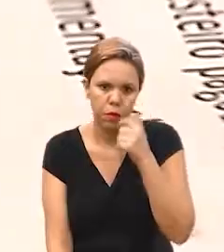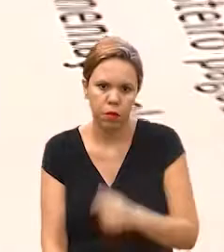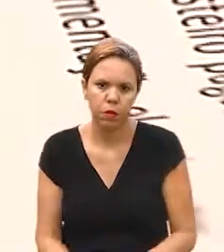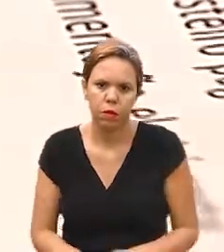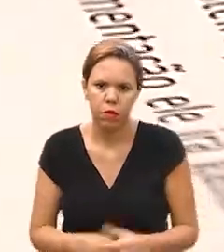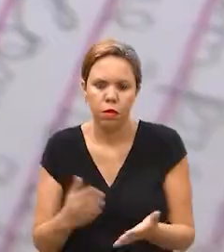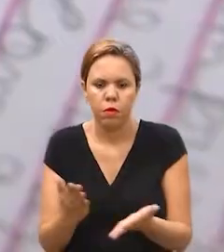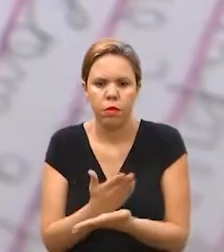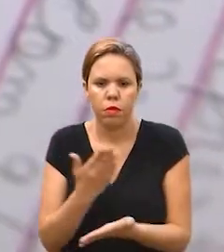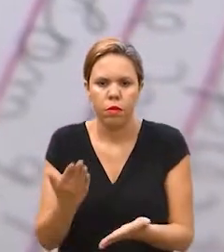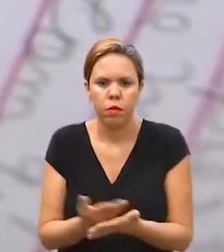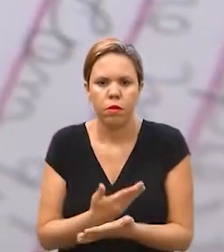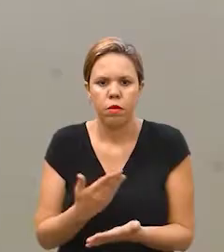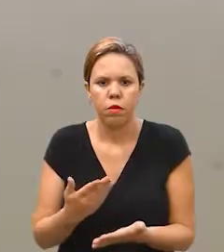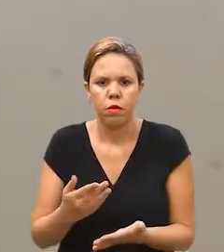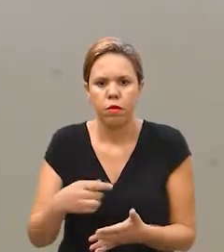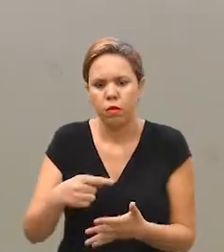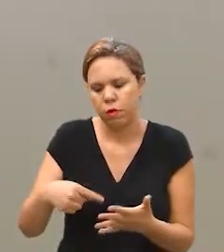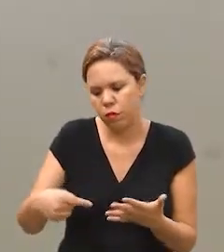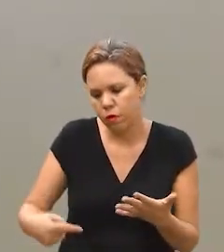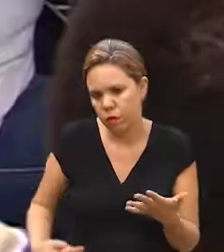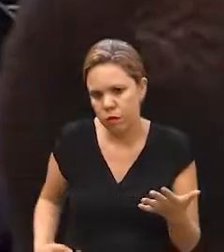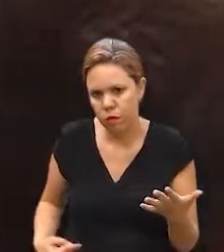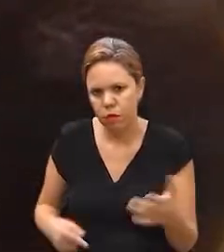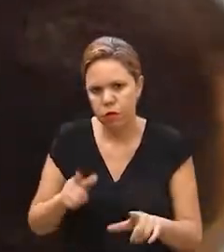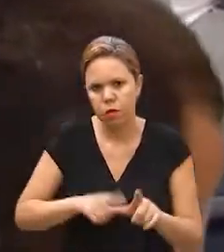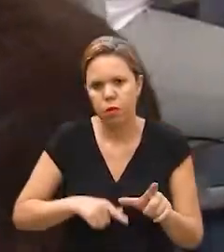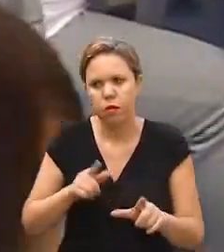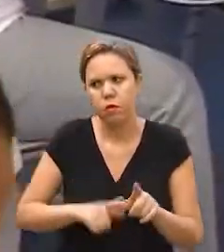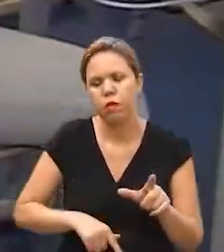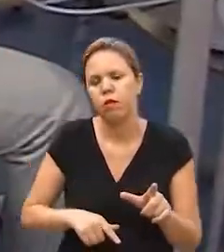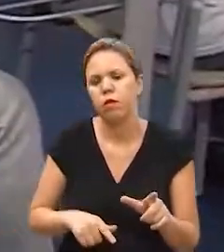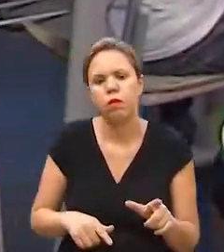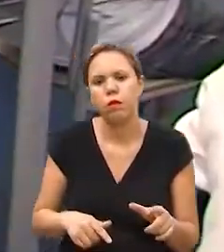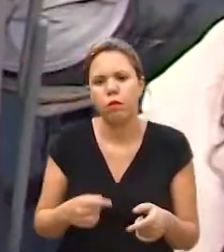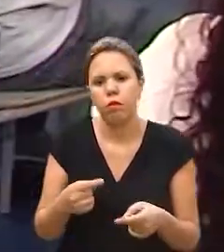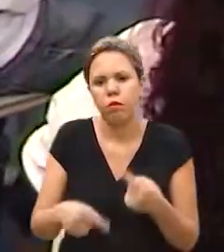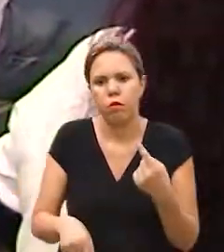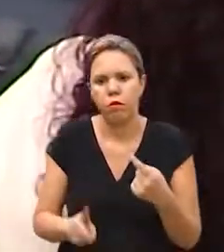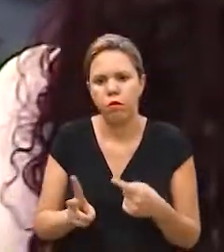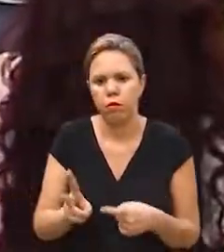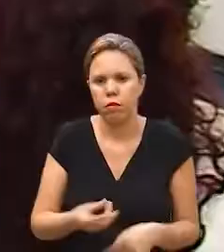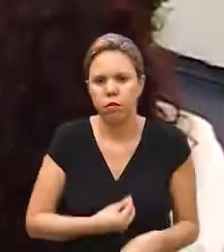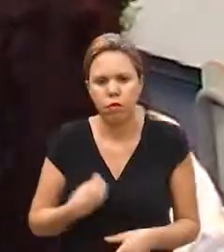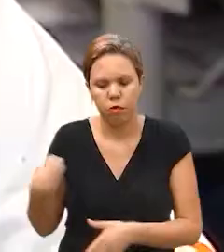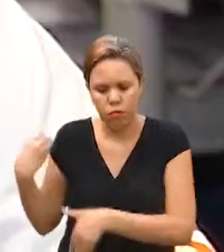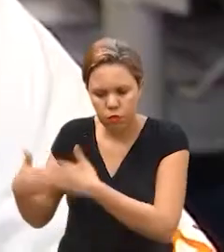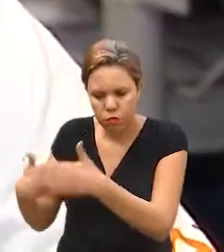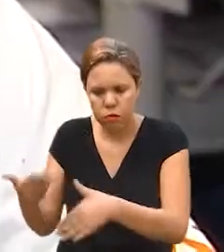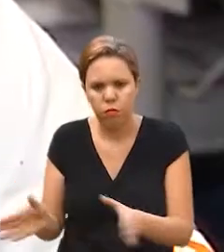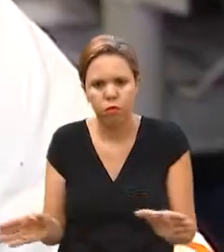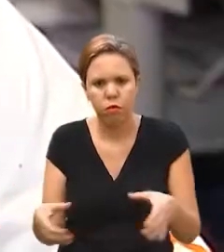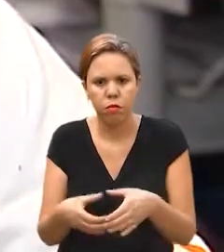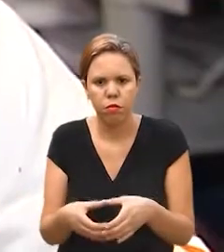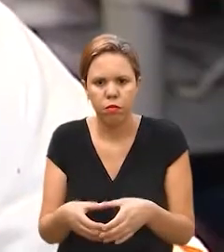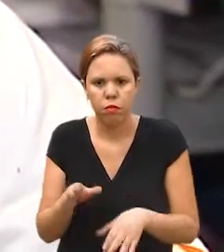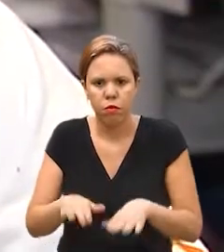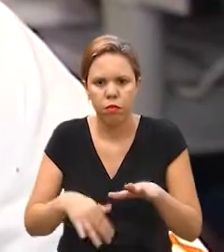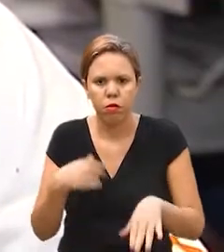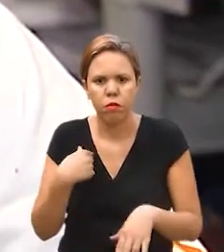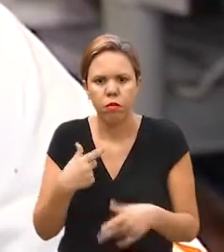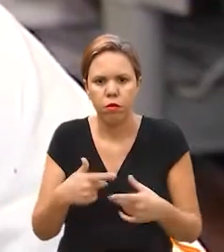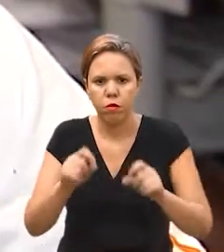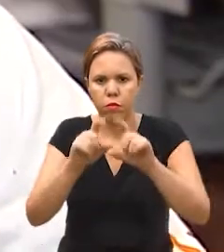O livro, o caderno, as letras nem sempre fizeram parte da vida desta turma. Placa de rua eu